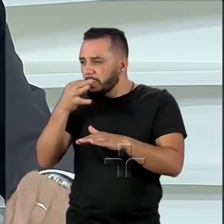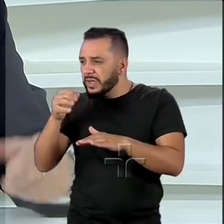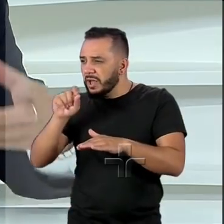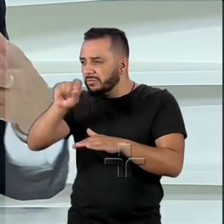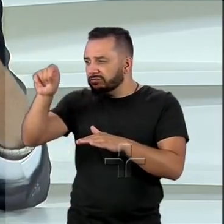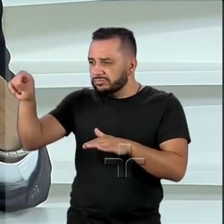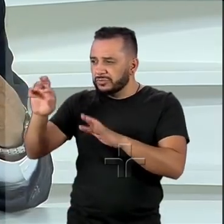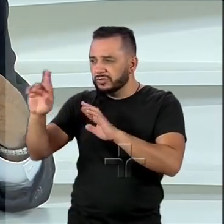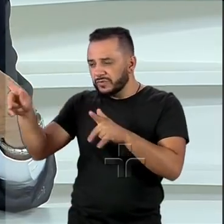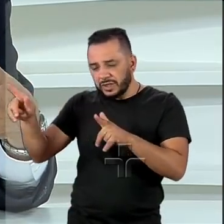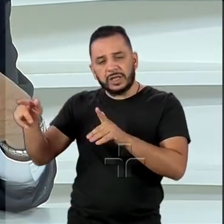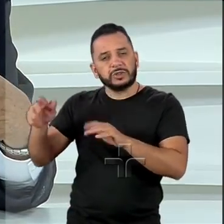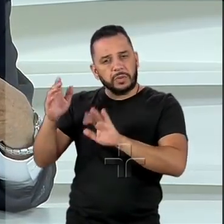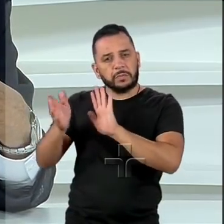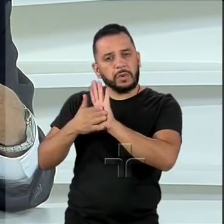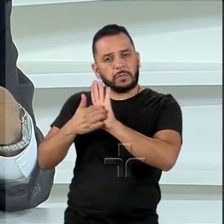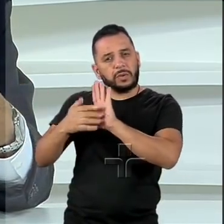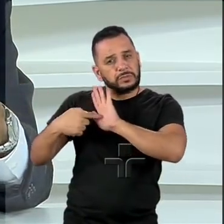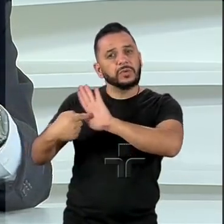E